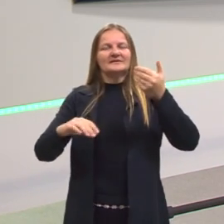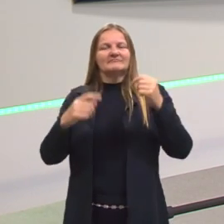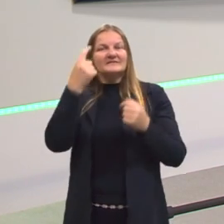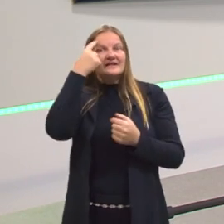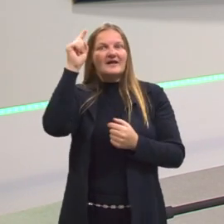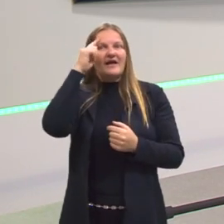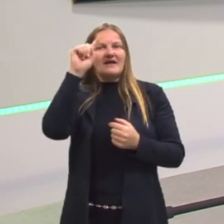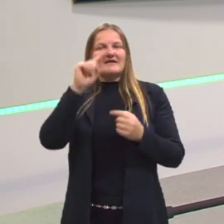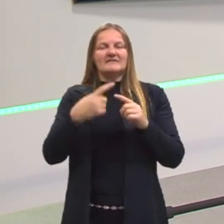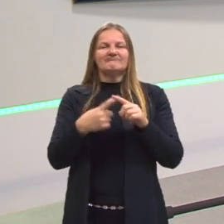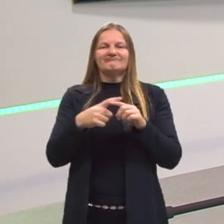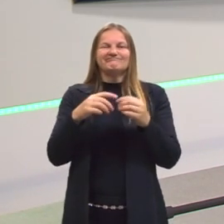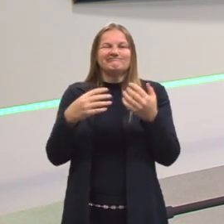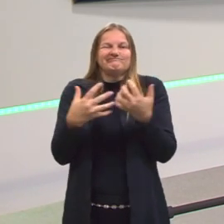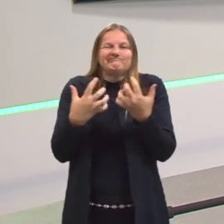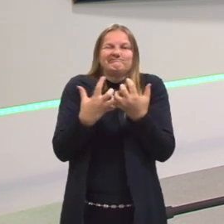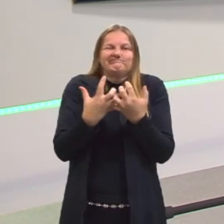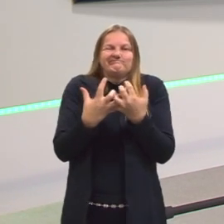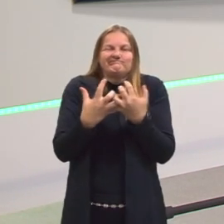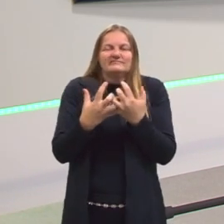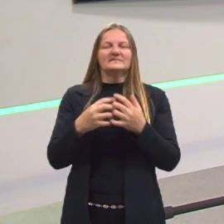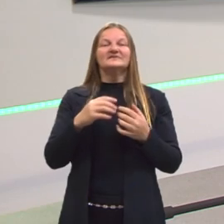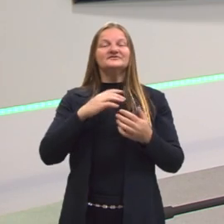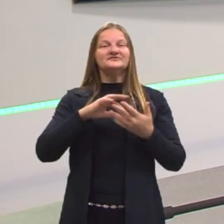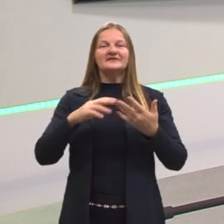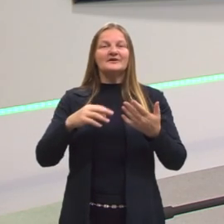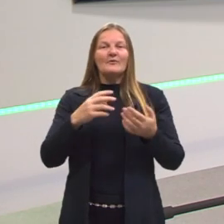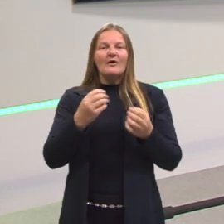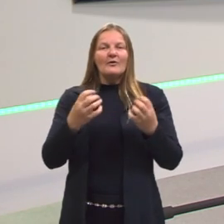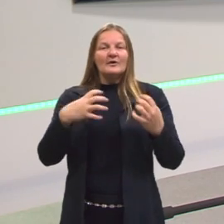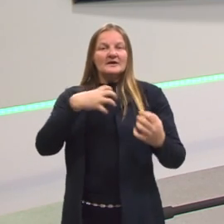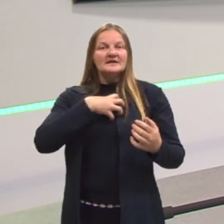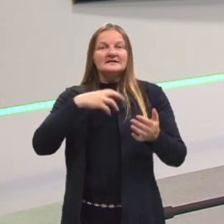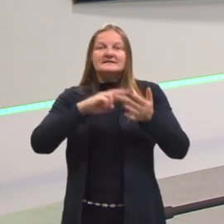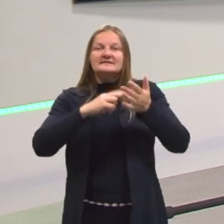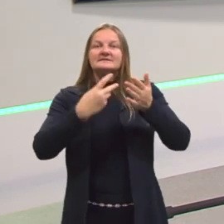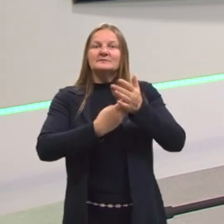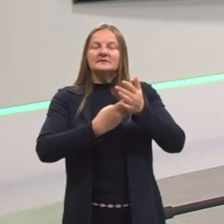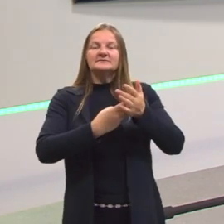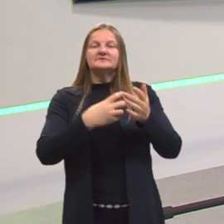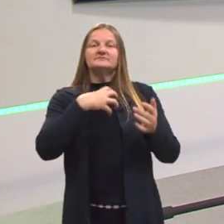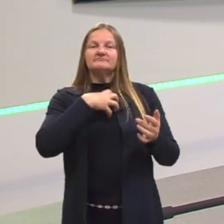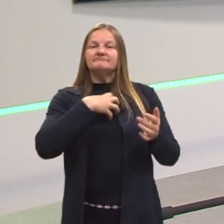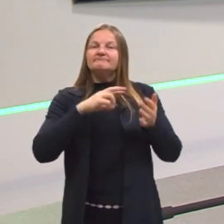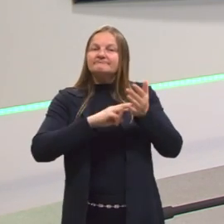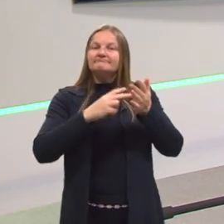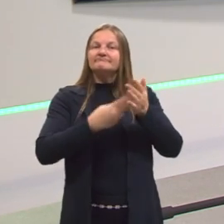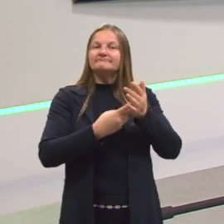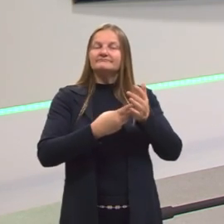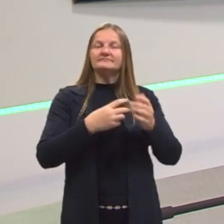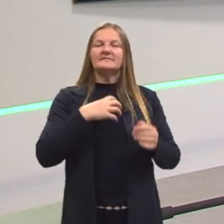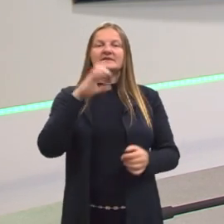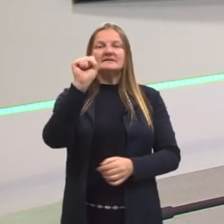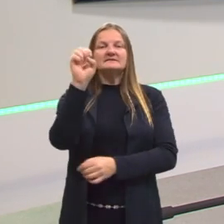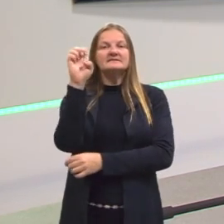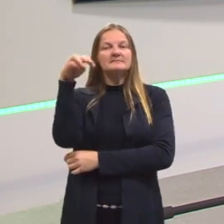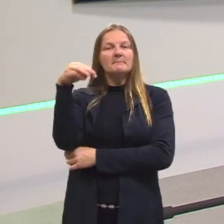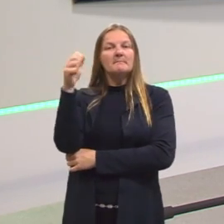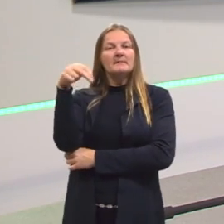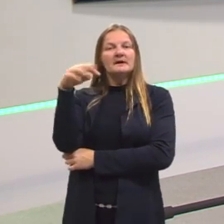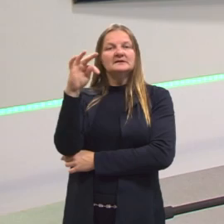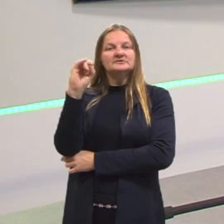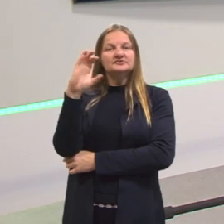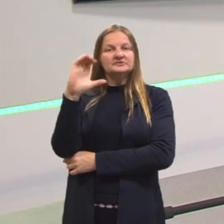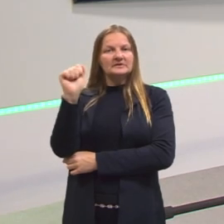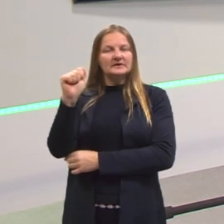quando eu separo eu tiro a semântica que deveria corresponder a ideia de ela estar